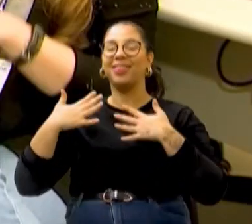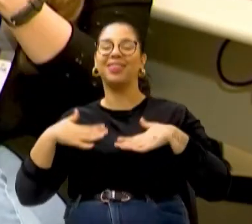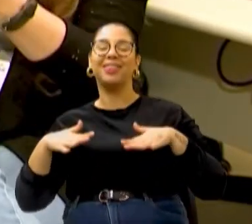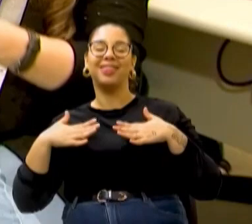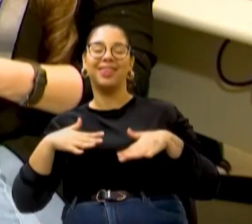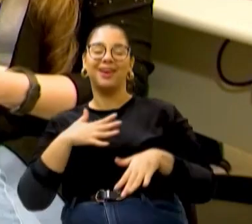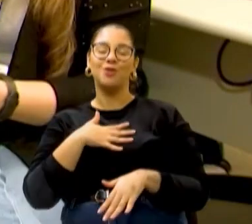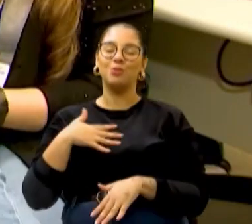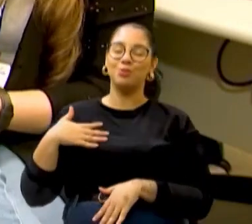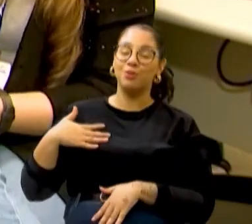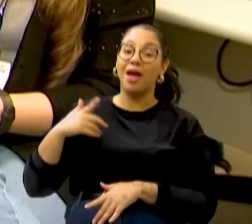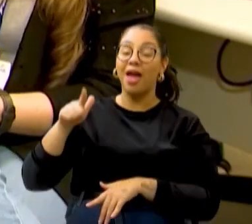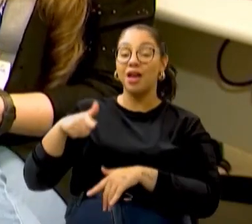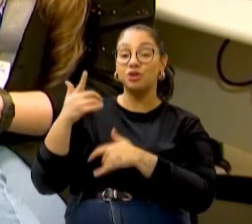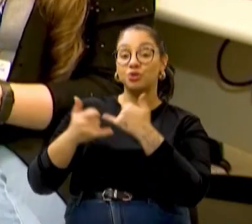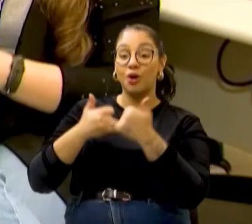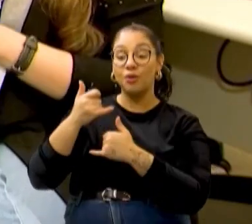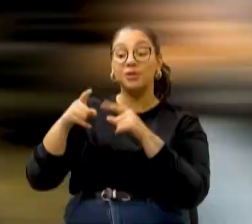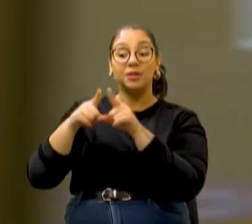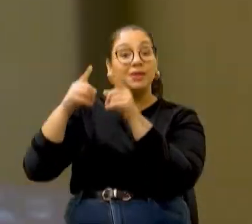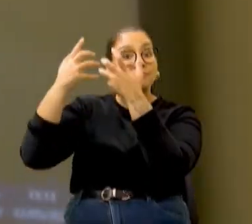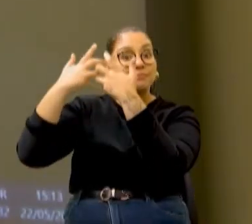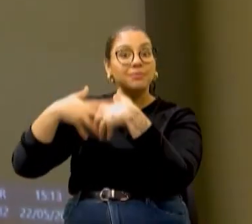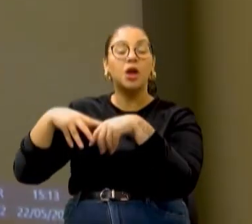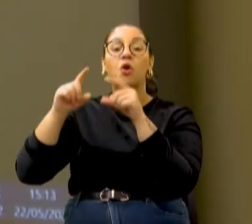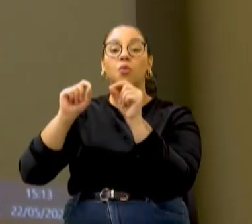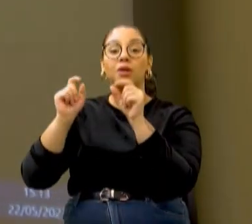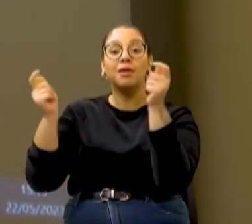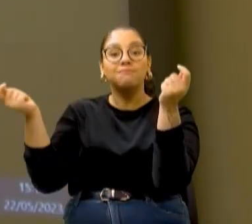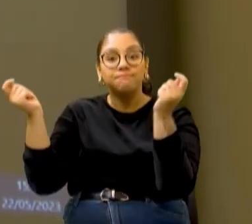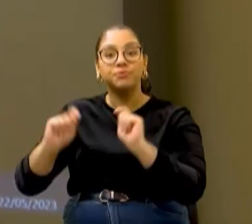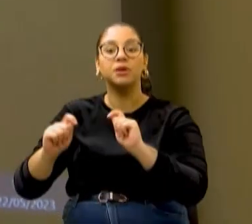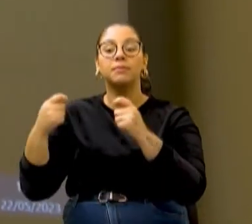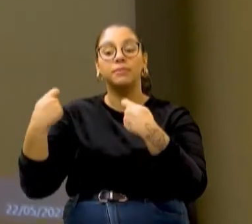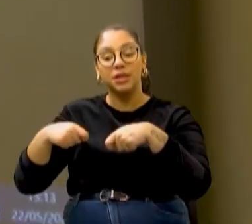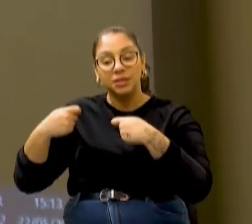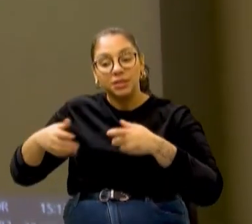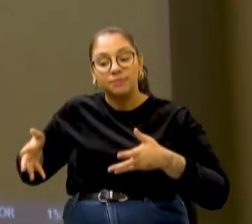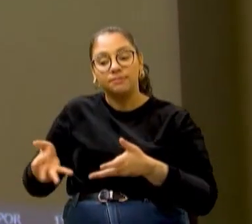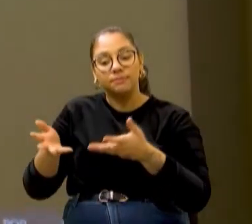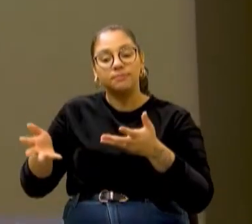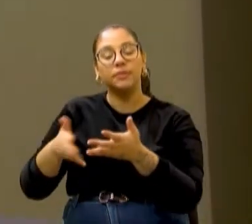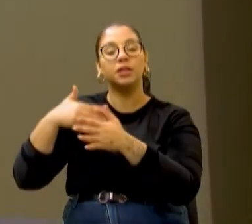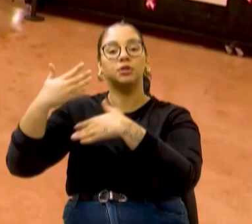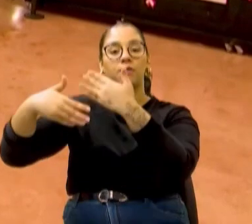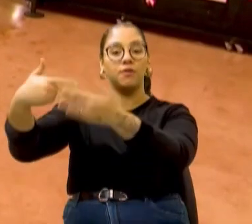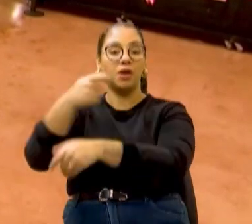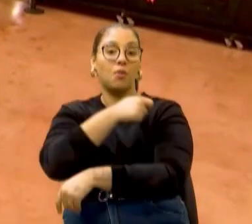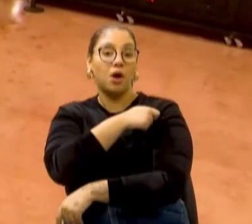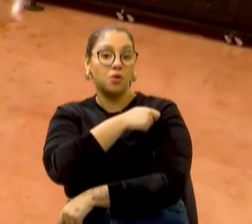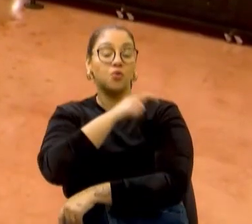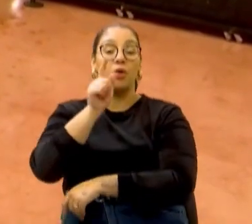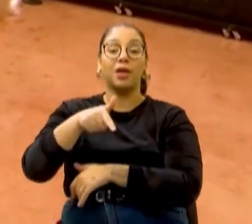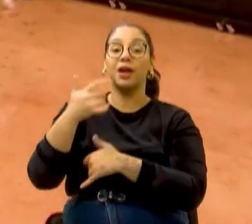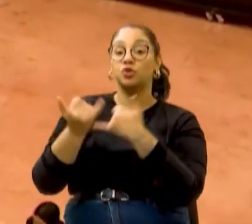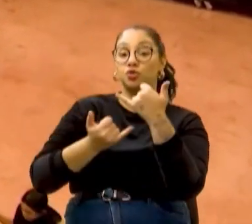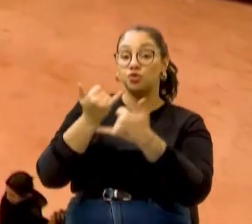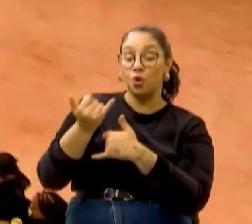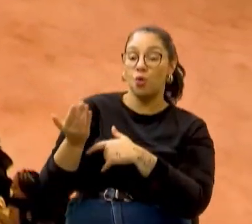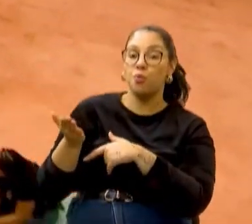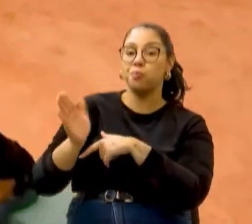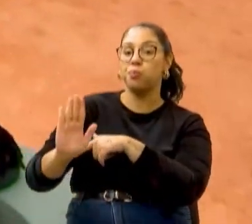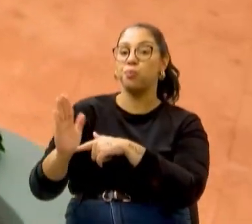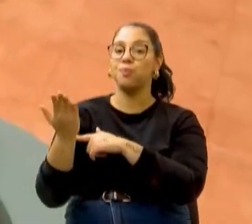no momento então de diversão de relaxamento mas jogos que também estão pensando em habilidades que a gente precisa desenvolver com os nossos alunos